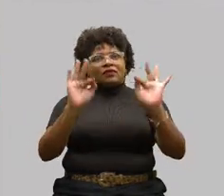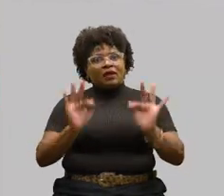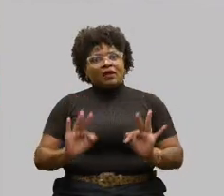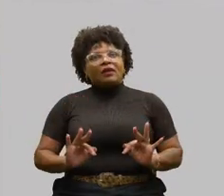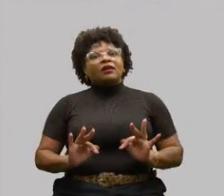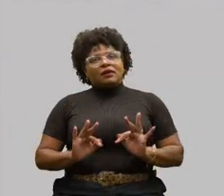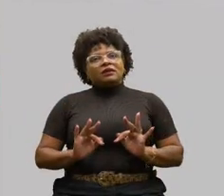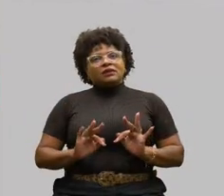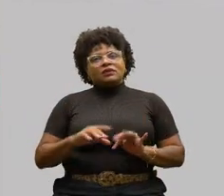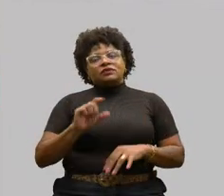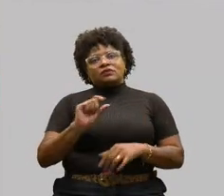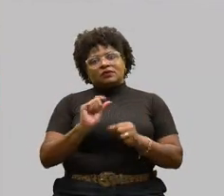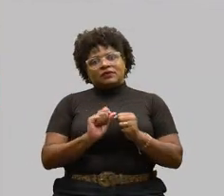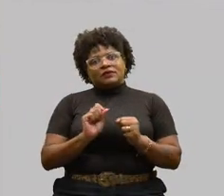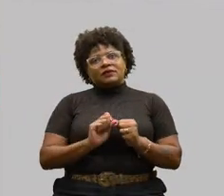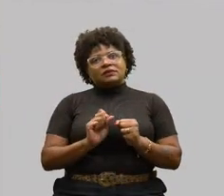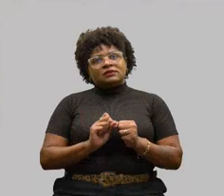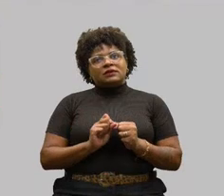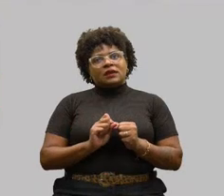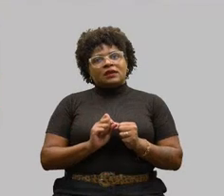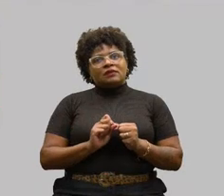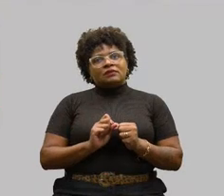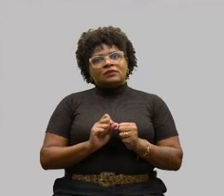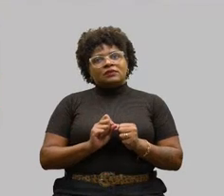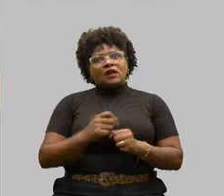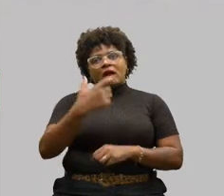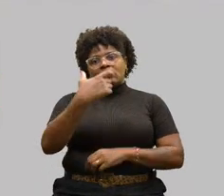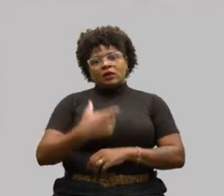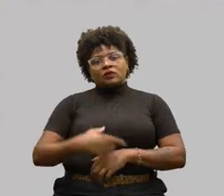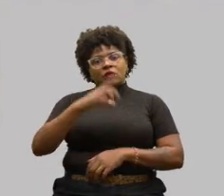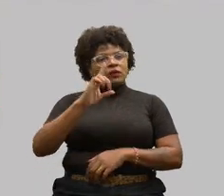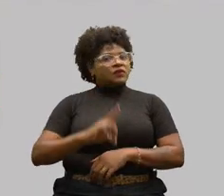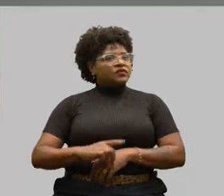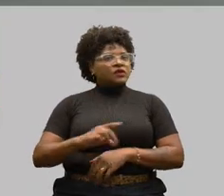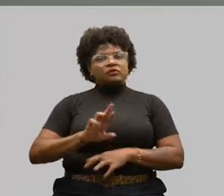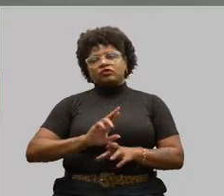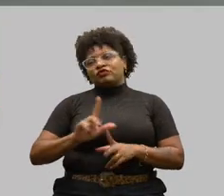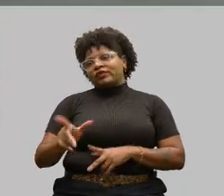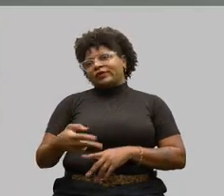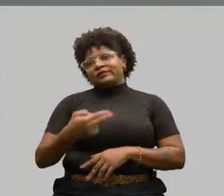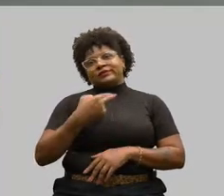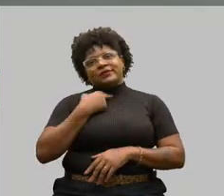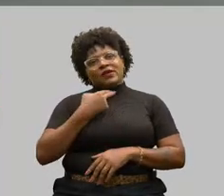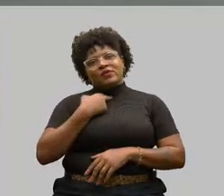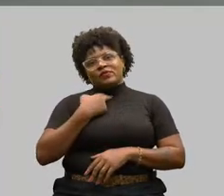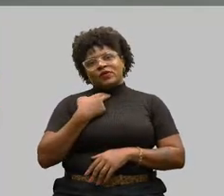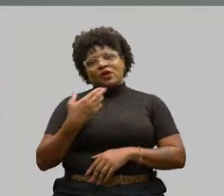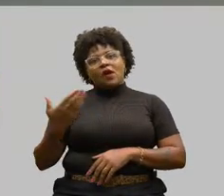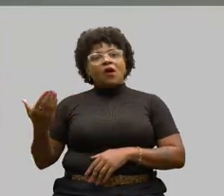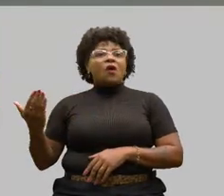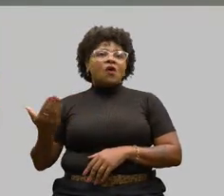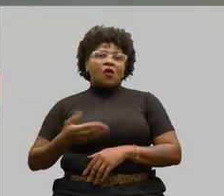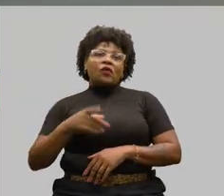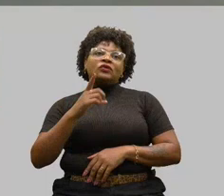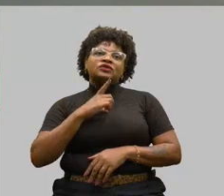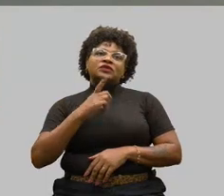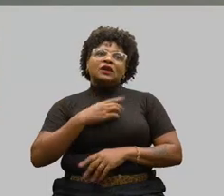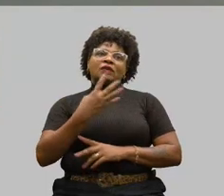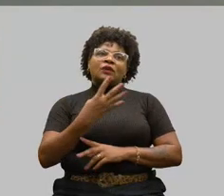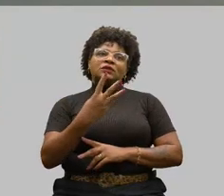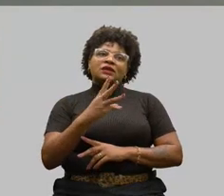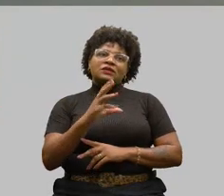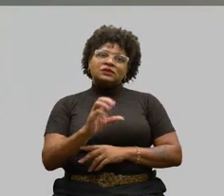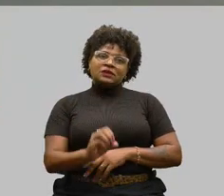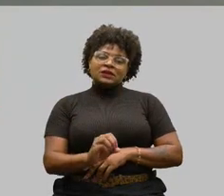no que fazemos e com a pessoa quando deficiência não pode ser diferente hoje nós temos 430 páginas do Estado de Minas